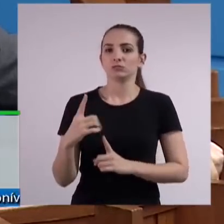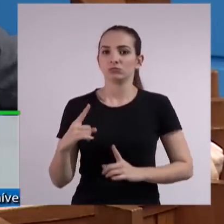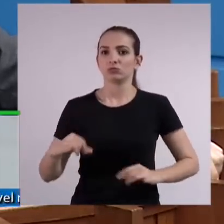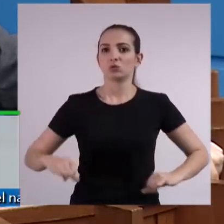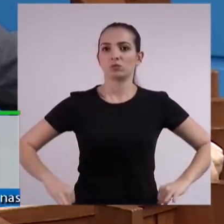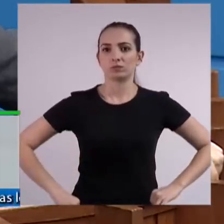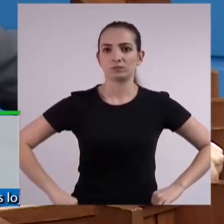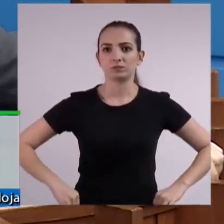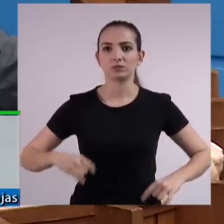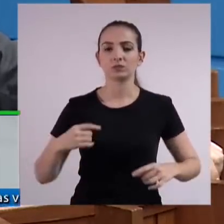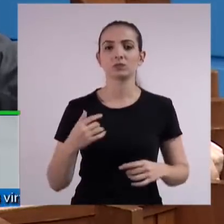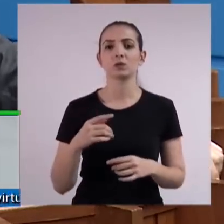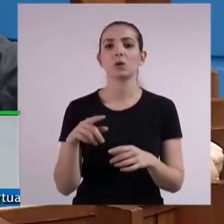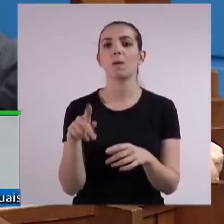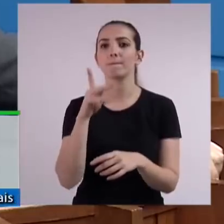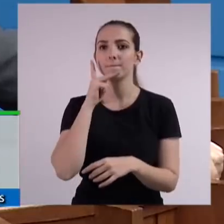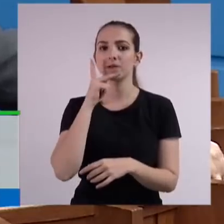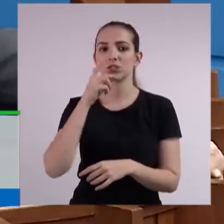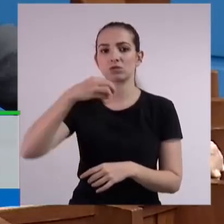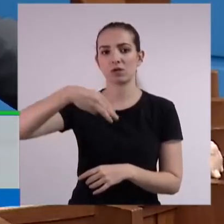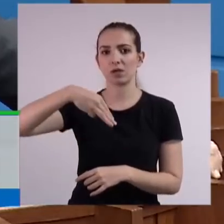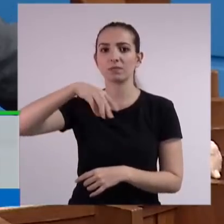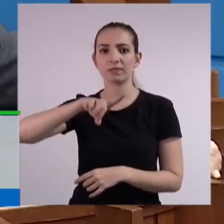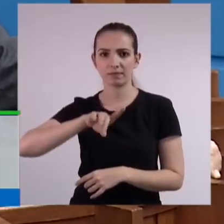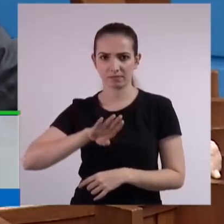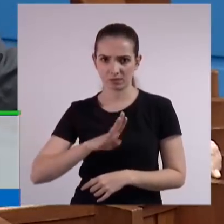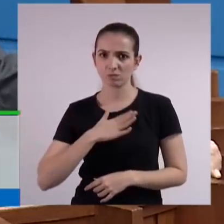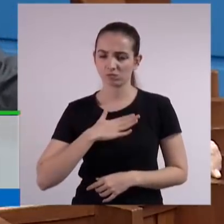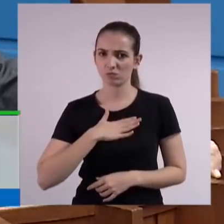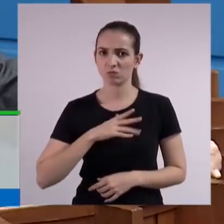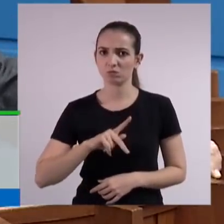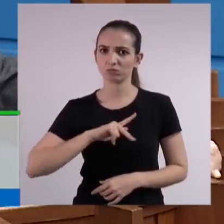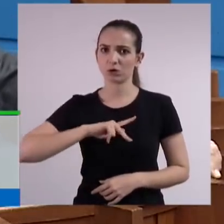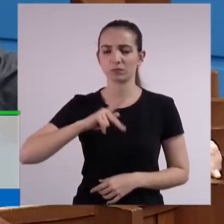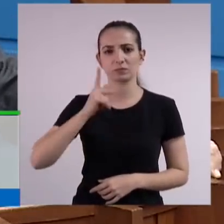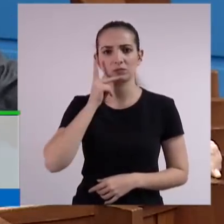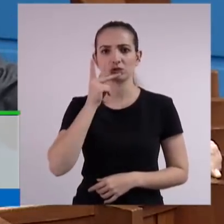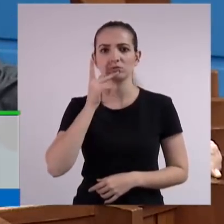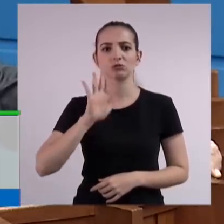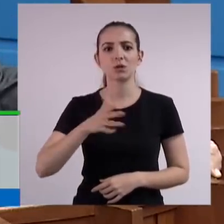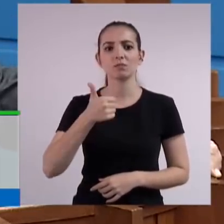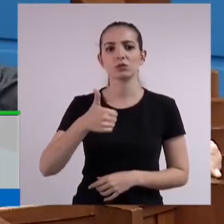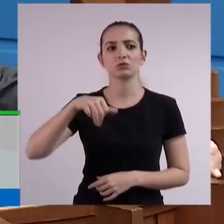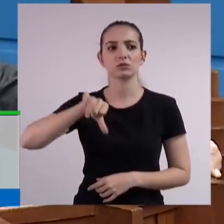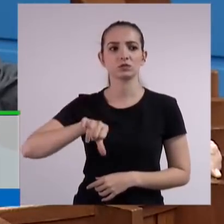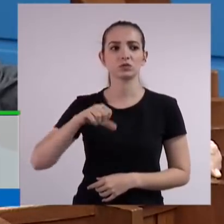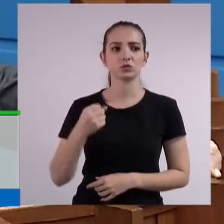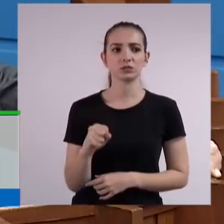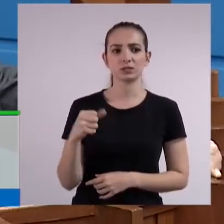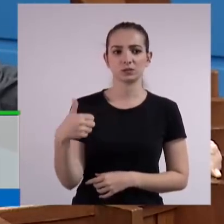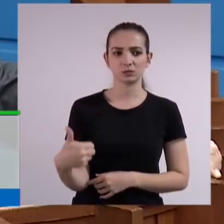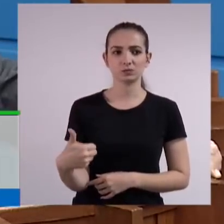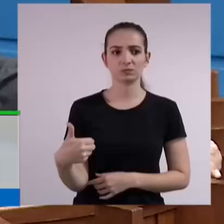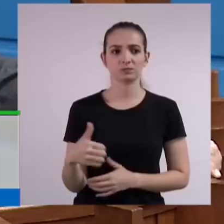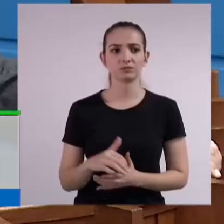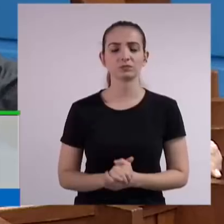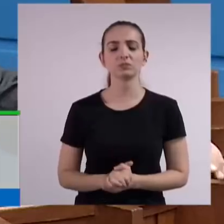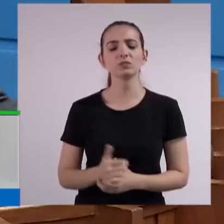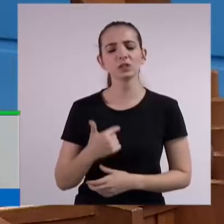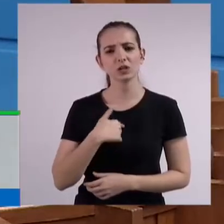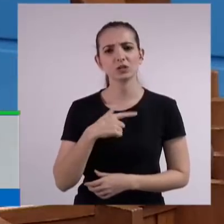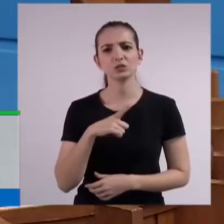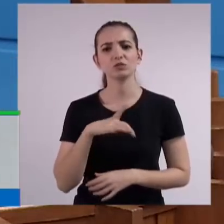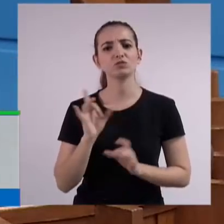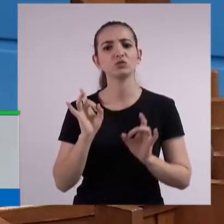nós, o MDB, partido ao qual pertenço, desde 1981. Tive